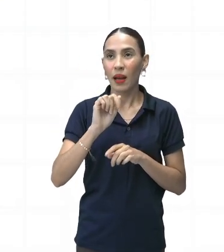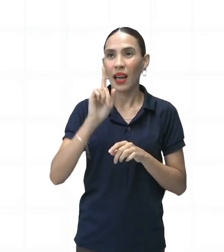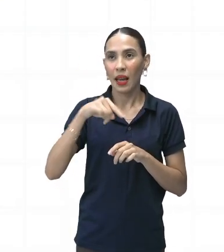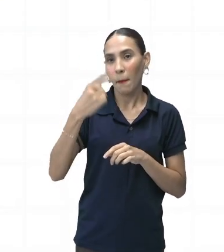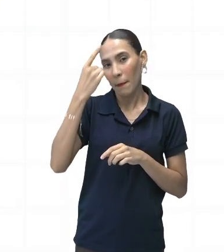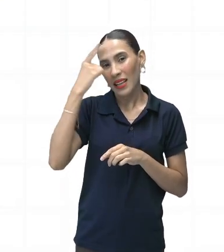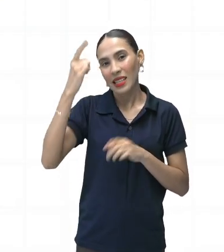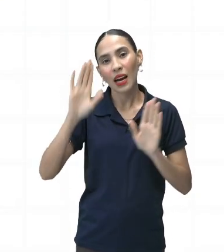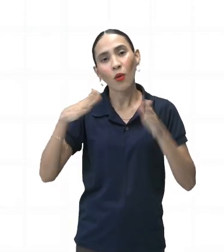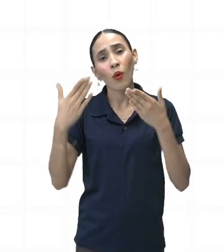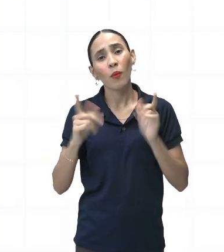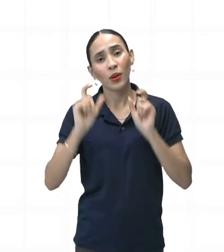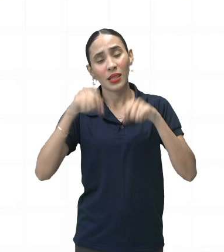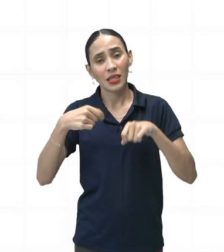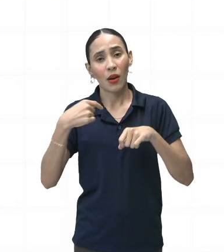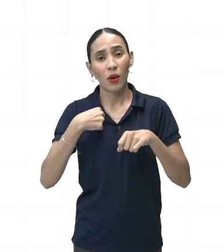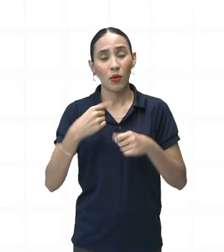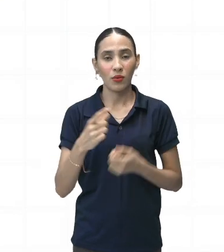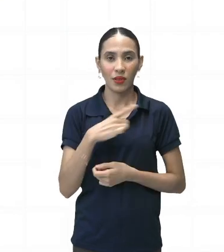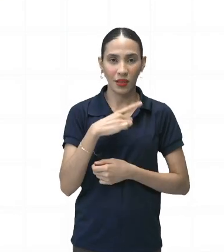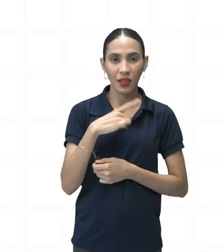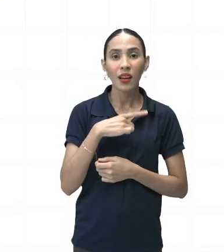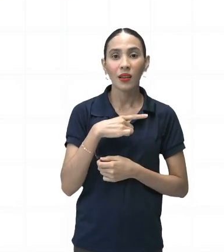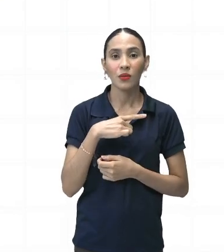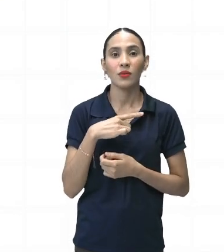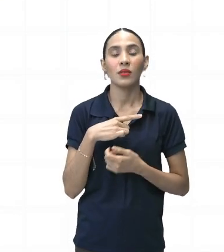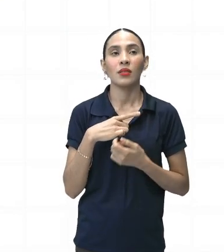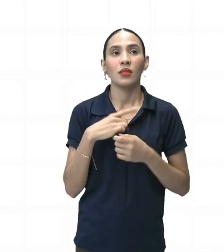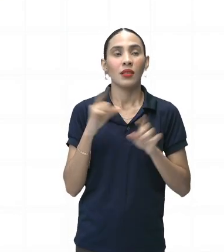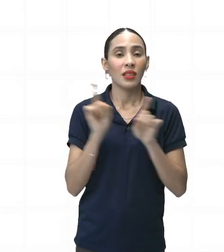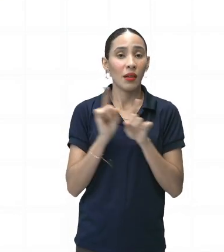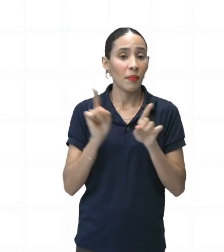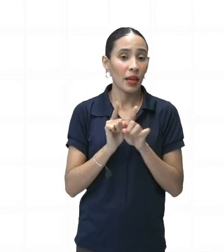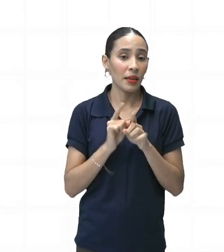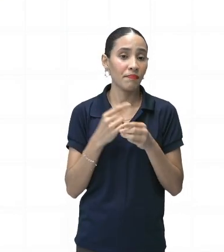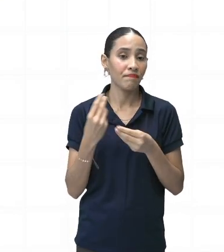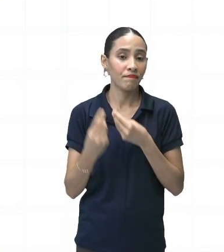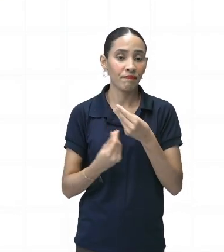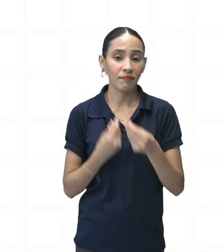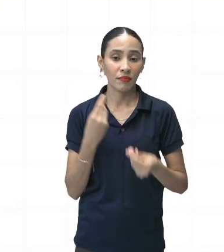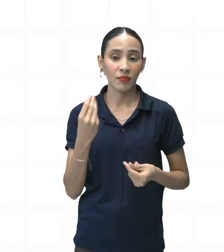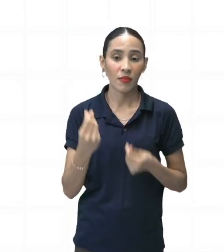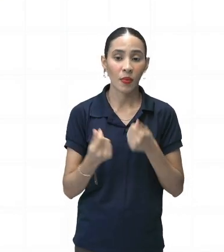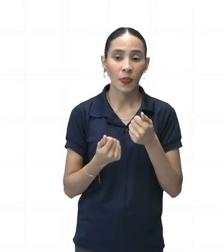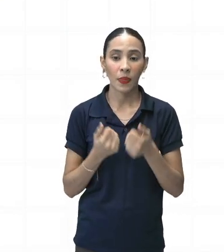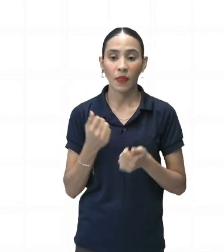o potencial que você carrega e que você, de certa forma,